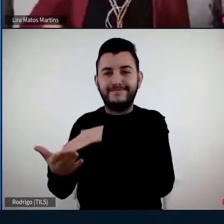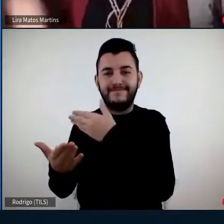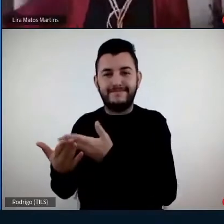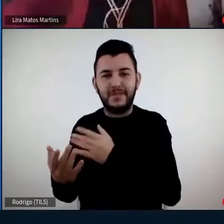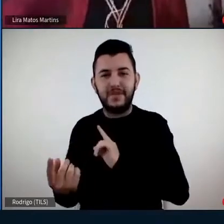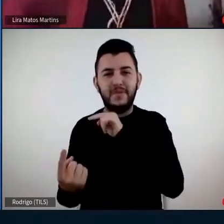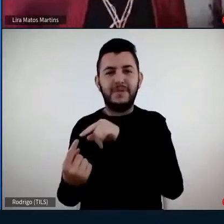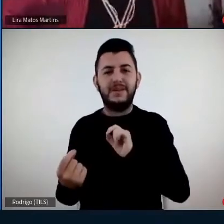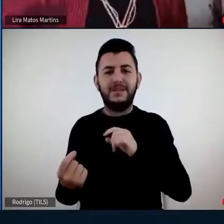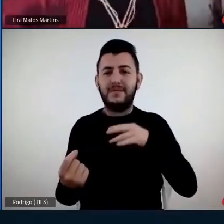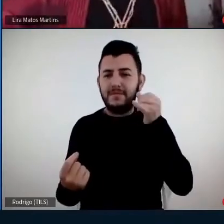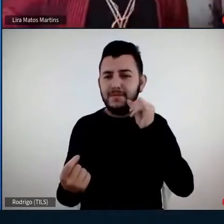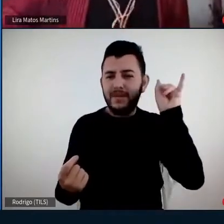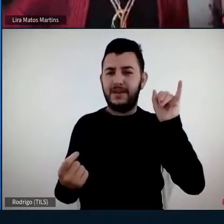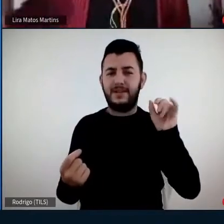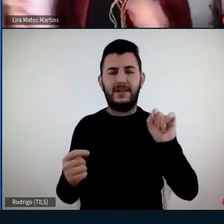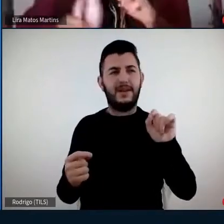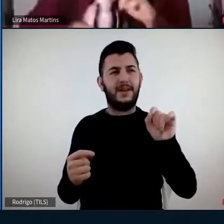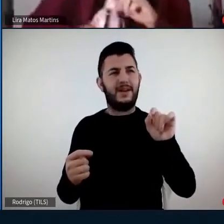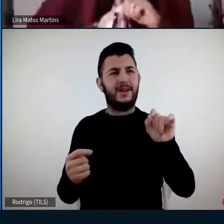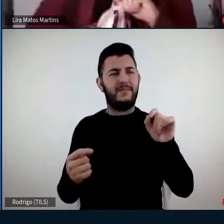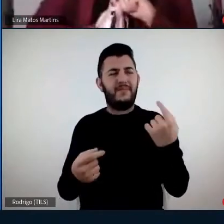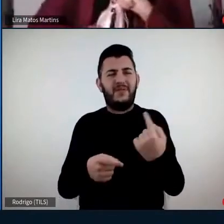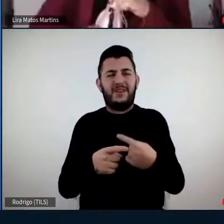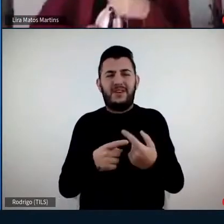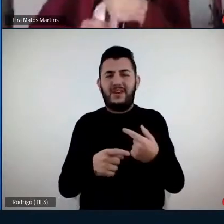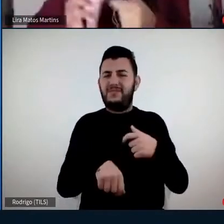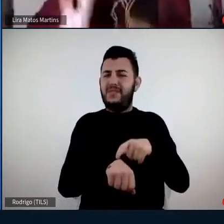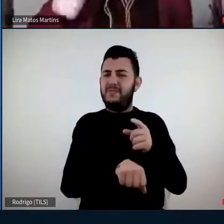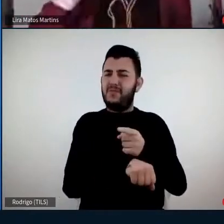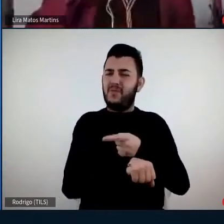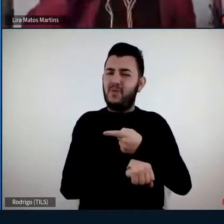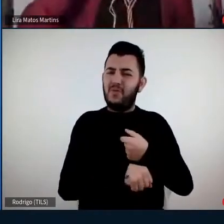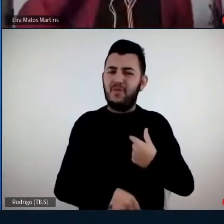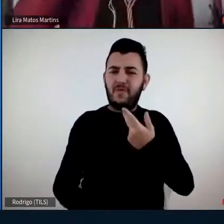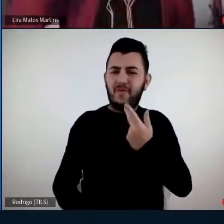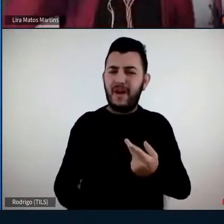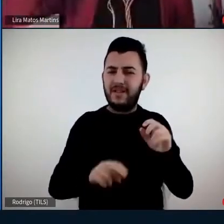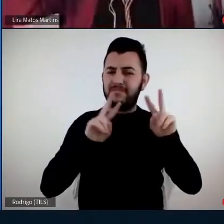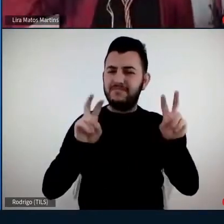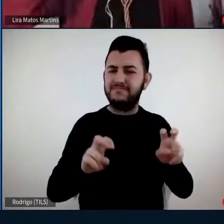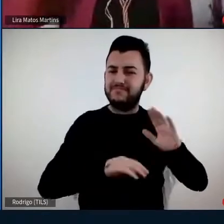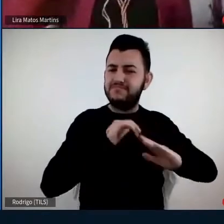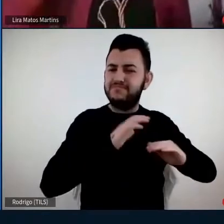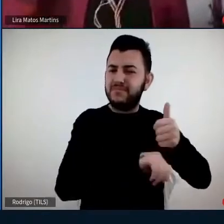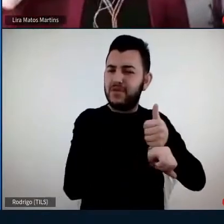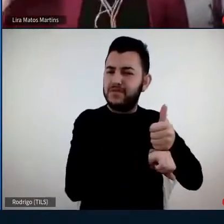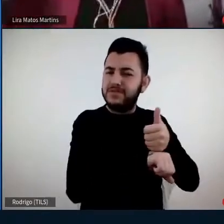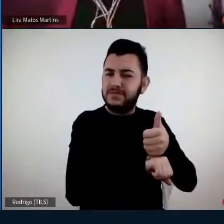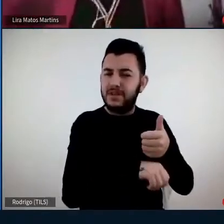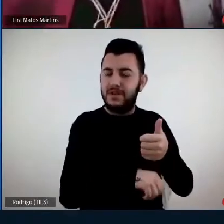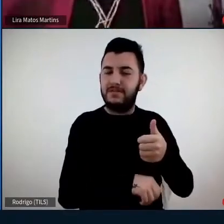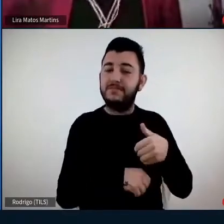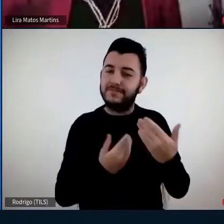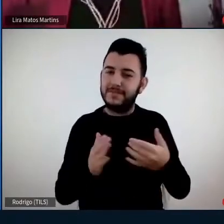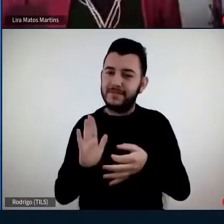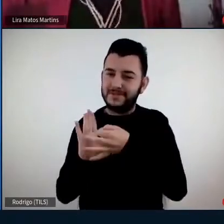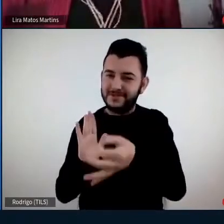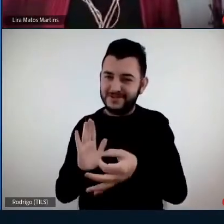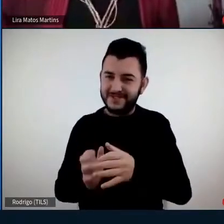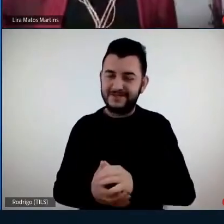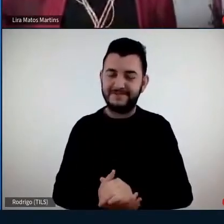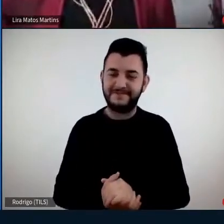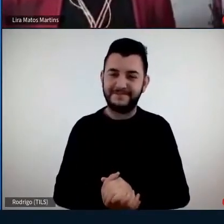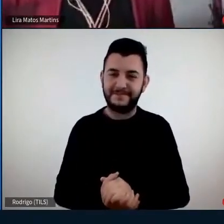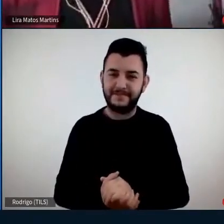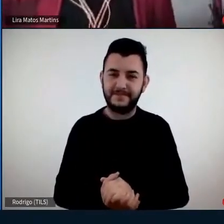por que que eu tenho que sempre ressaltar que é profissional, que é profissional, tá bom? Aí fica como sugestão. Tem um outro